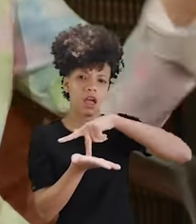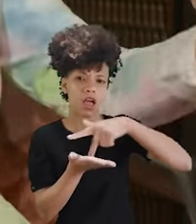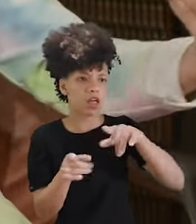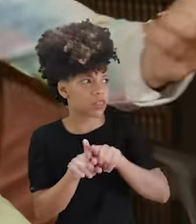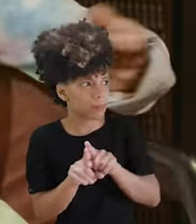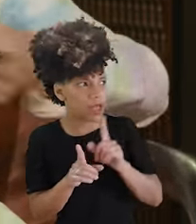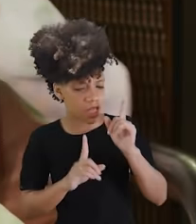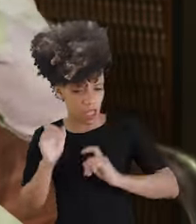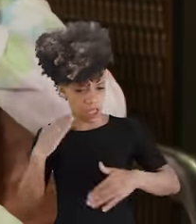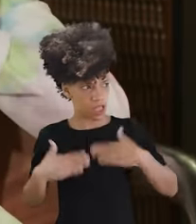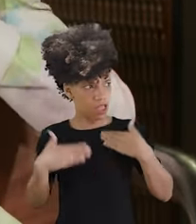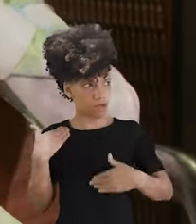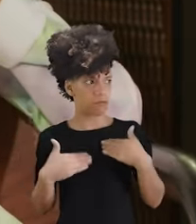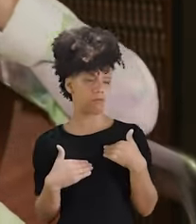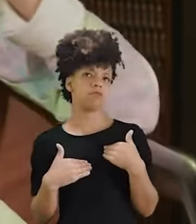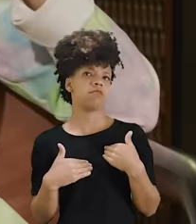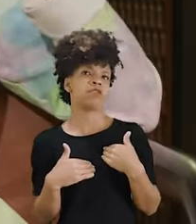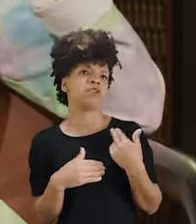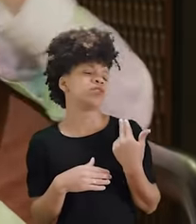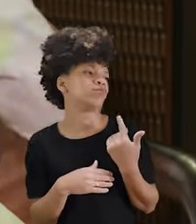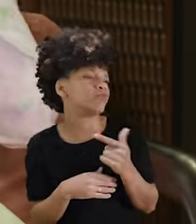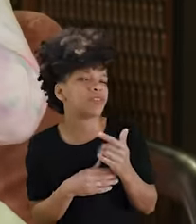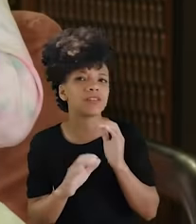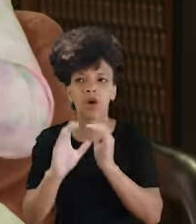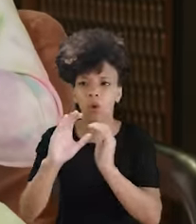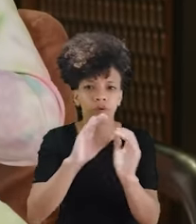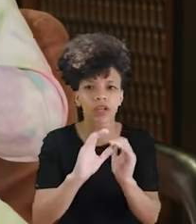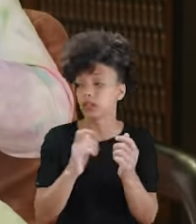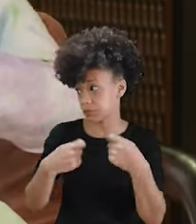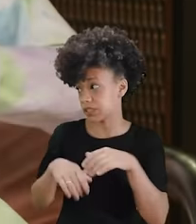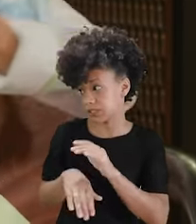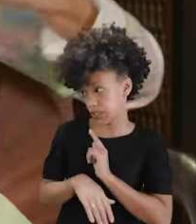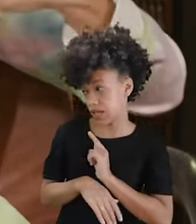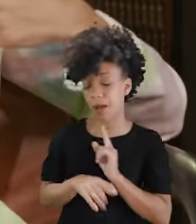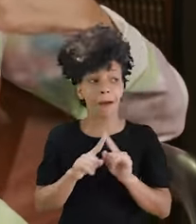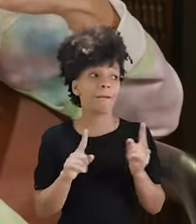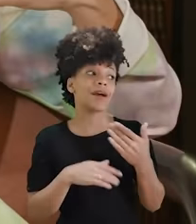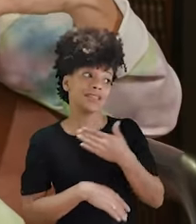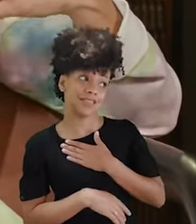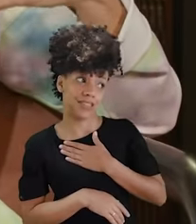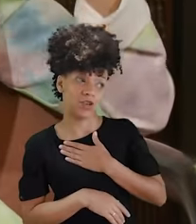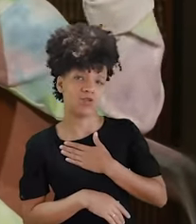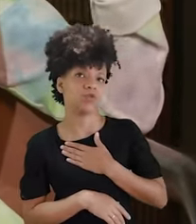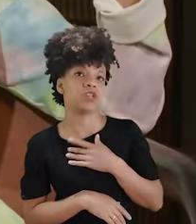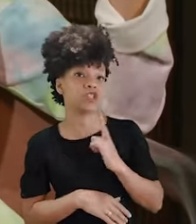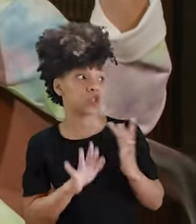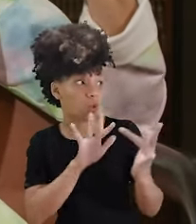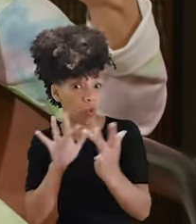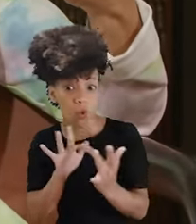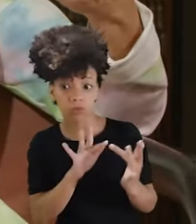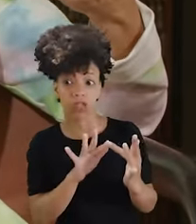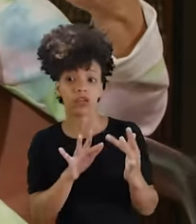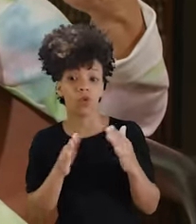bailarino a expressão é corporal e muito menos e não tem essa comunicação verbal Você já fez só que eu como tinha